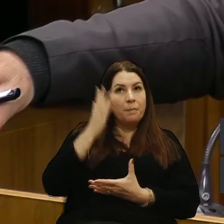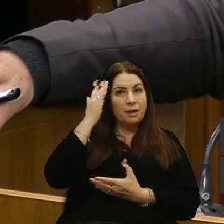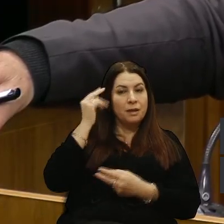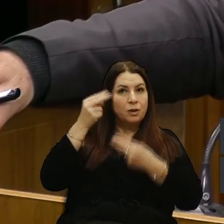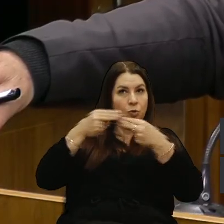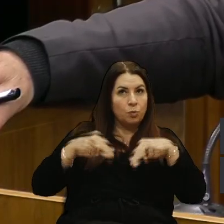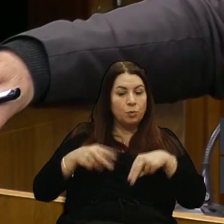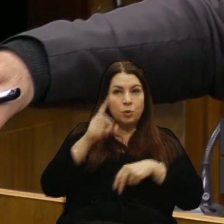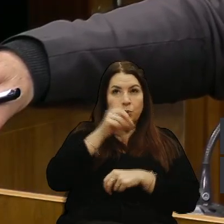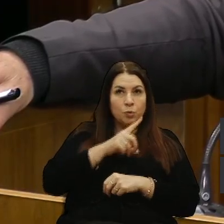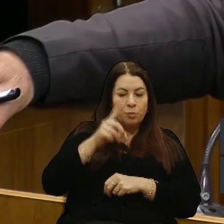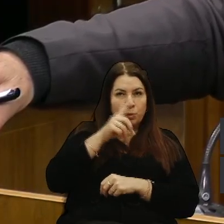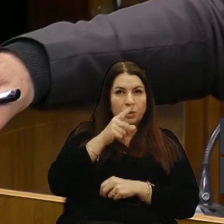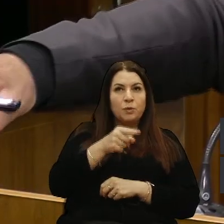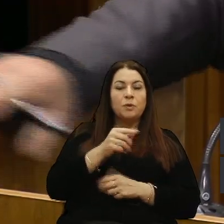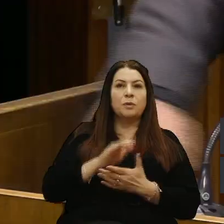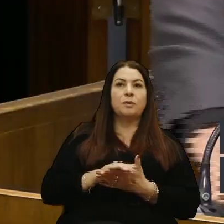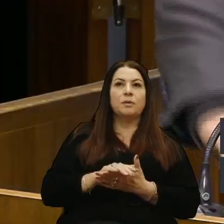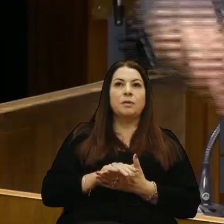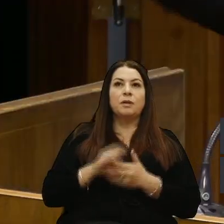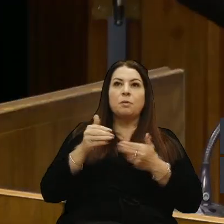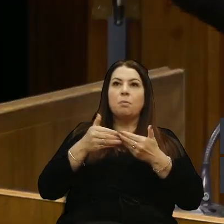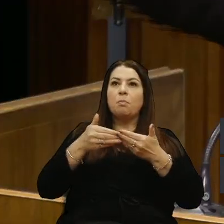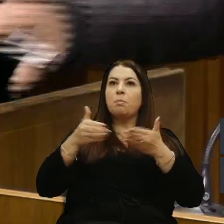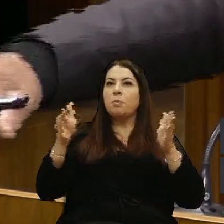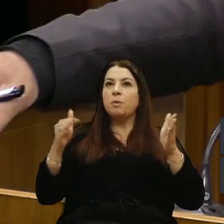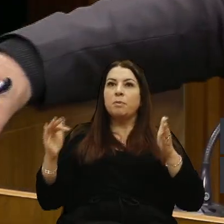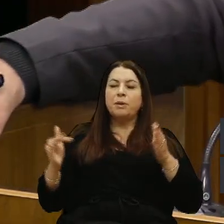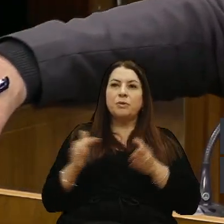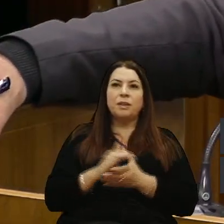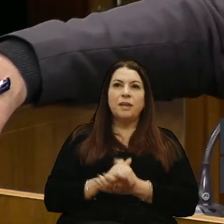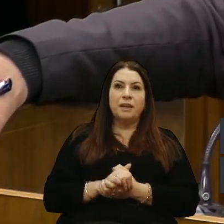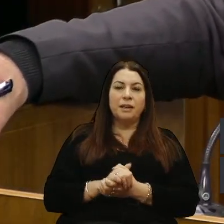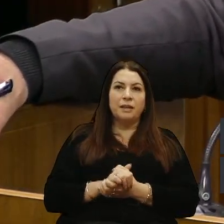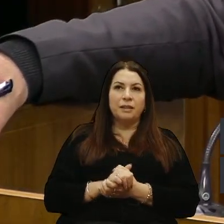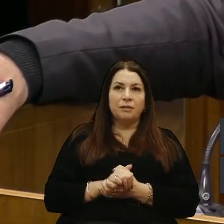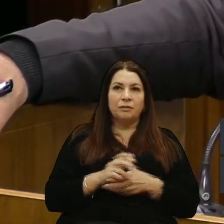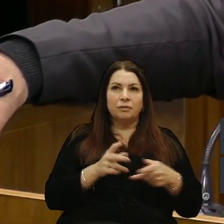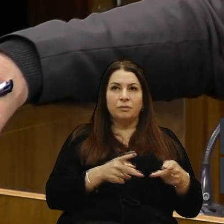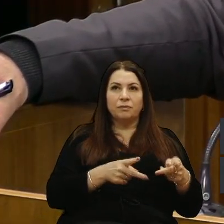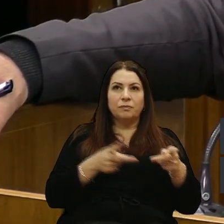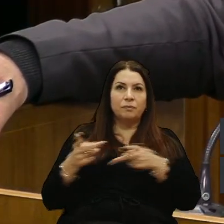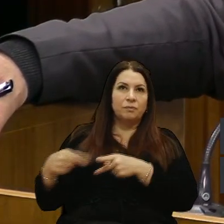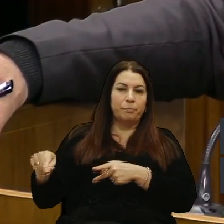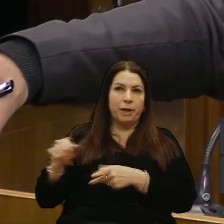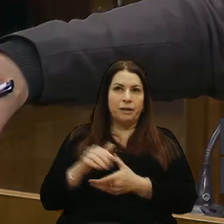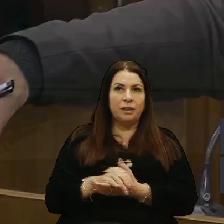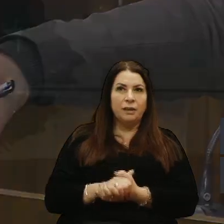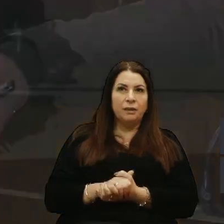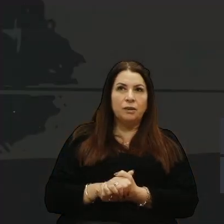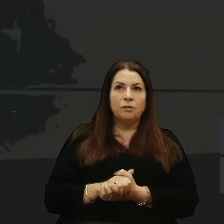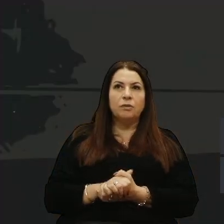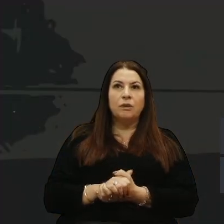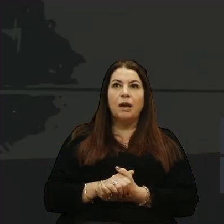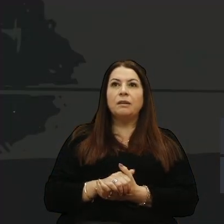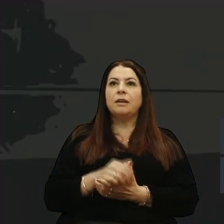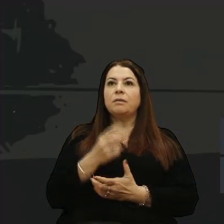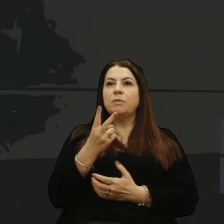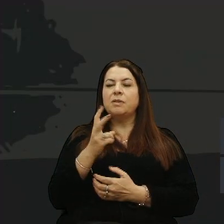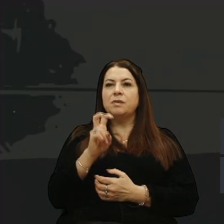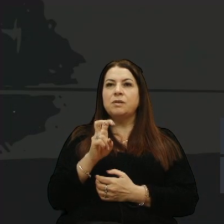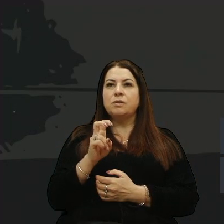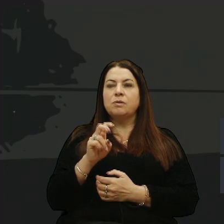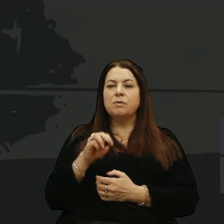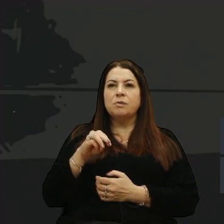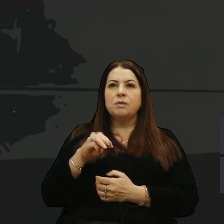inaugurado, e domingo, as portas, então, para todos os visitantes. E são mais de 25 hectares.